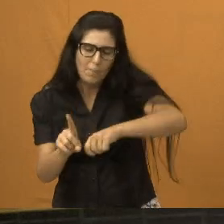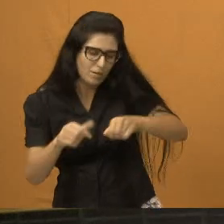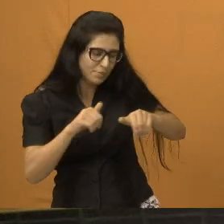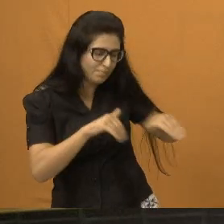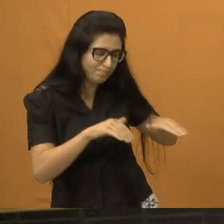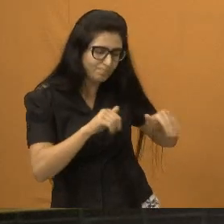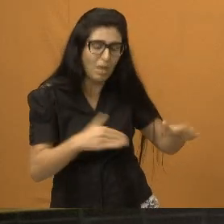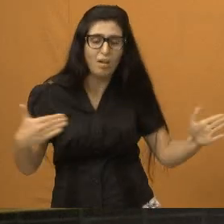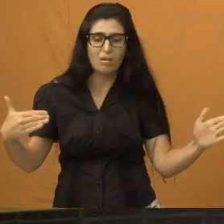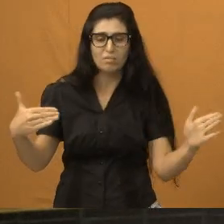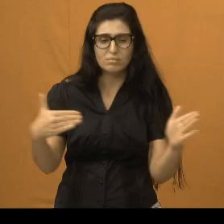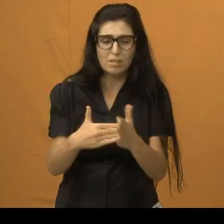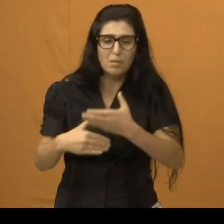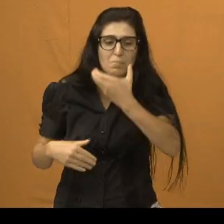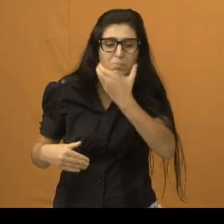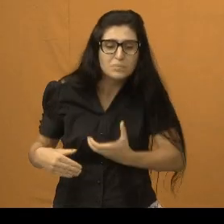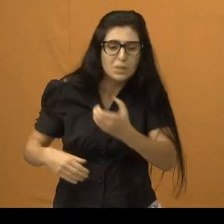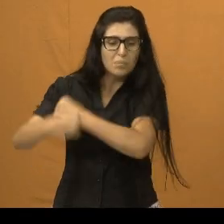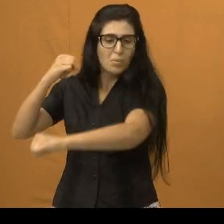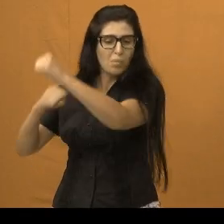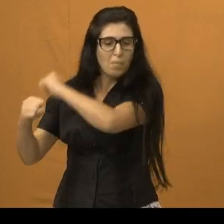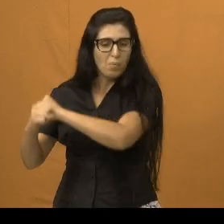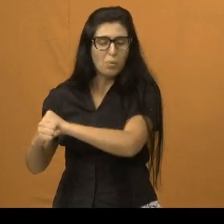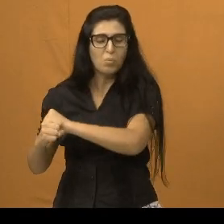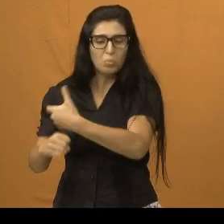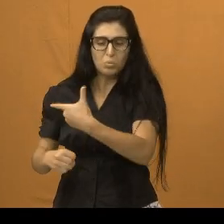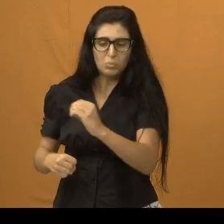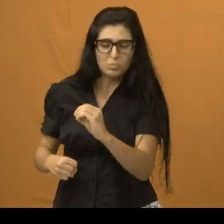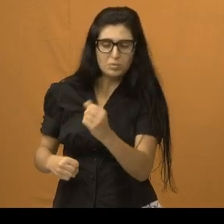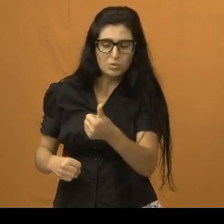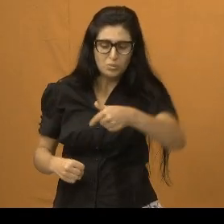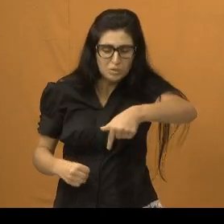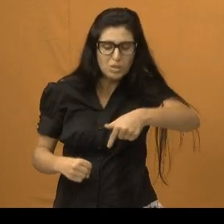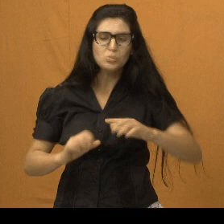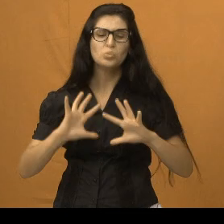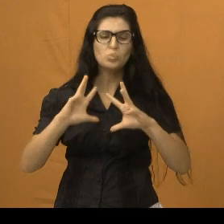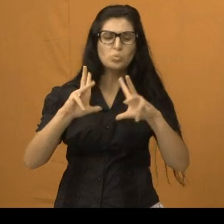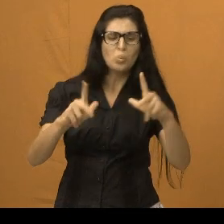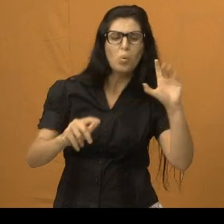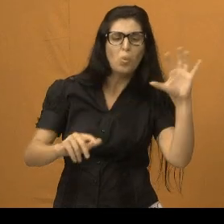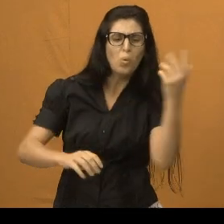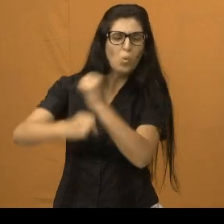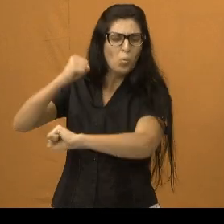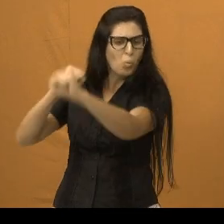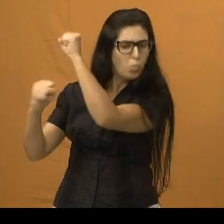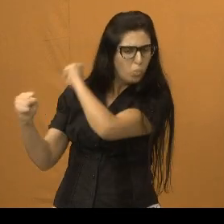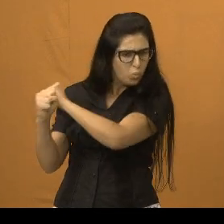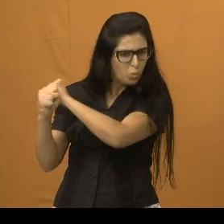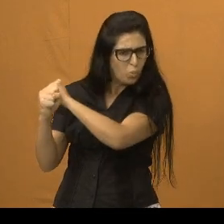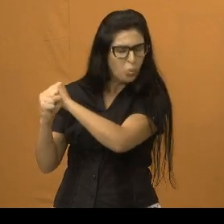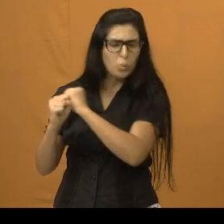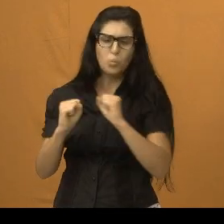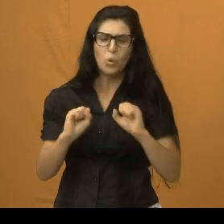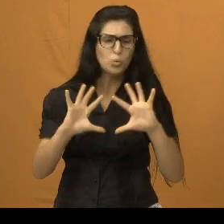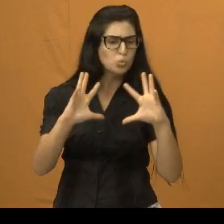do exercício de 2017 de toda a execução, né, desse município no ano anterior.